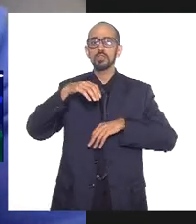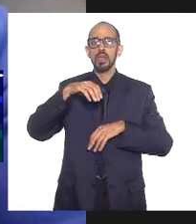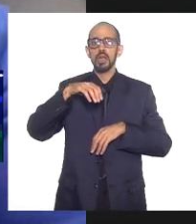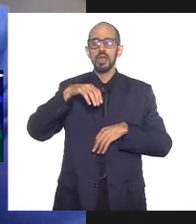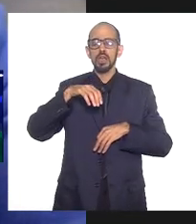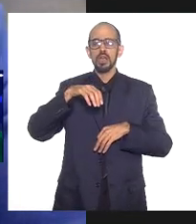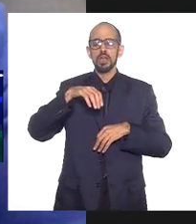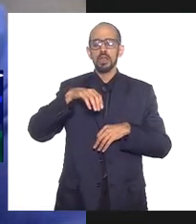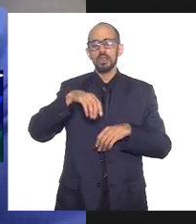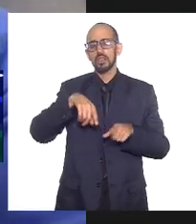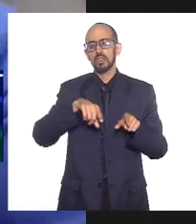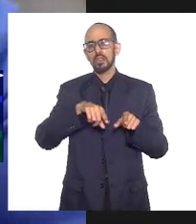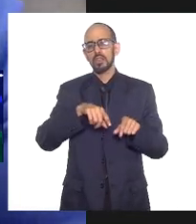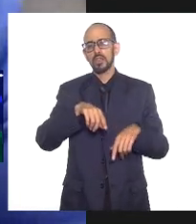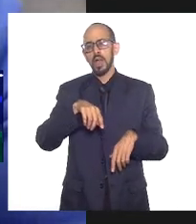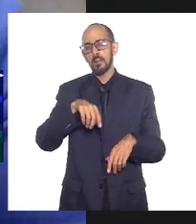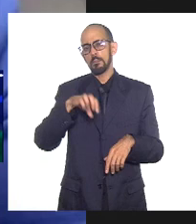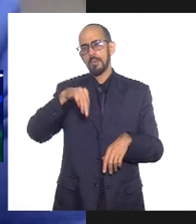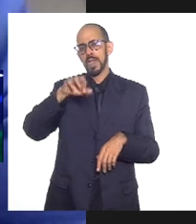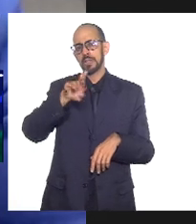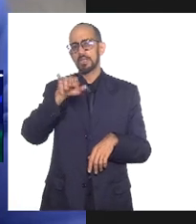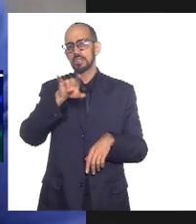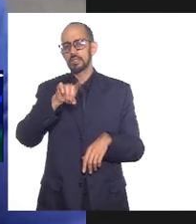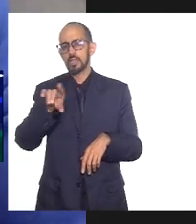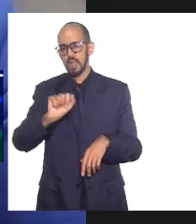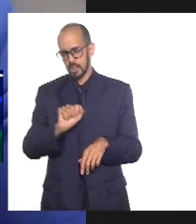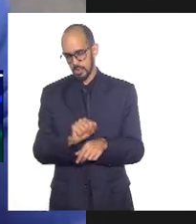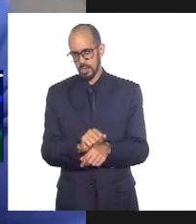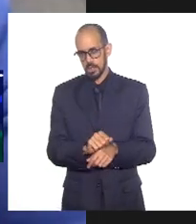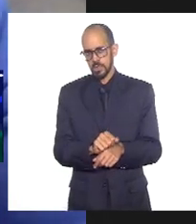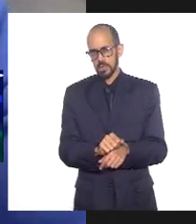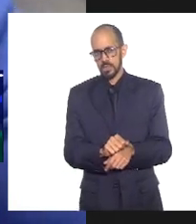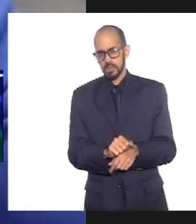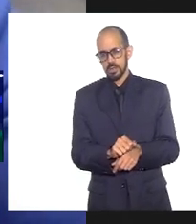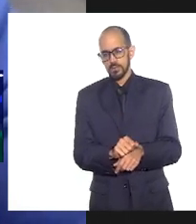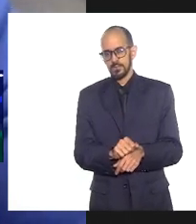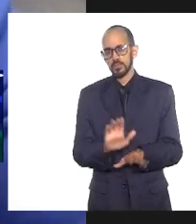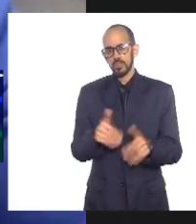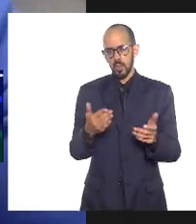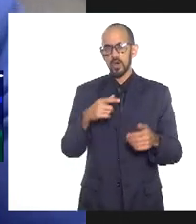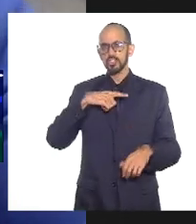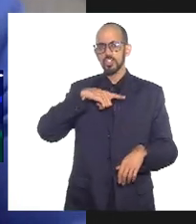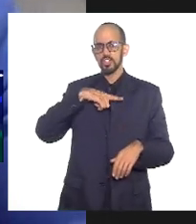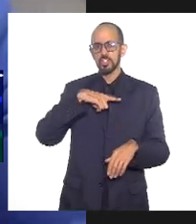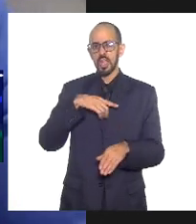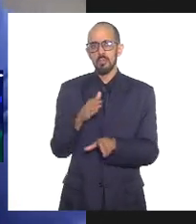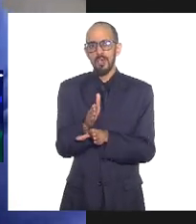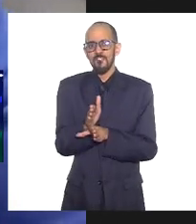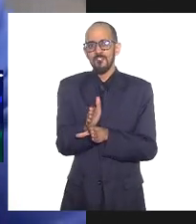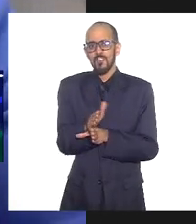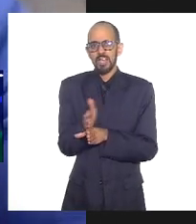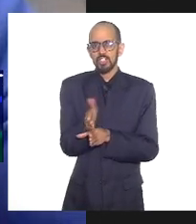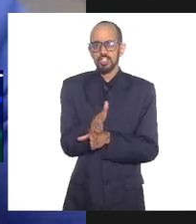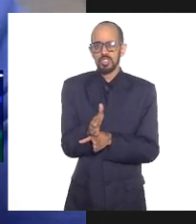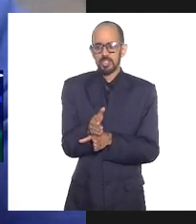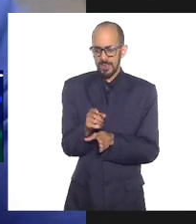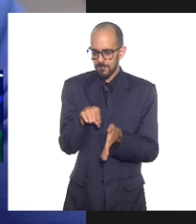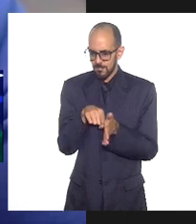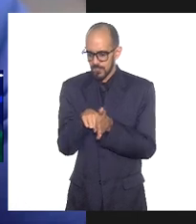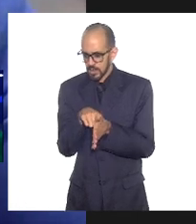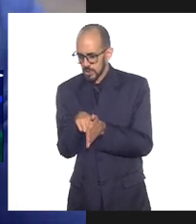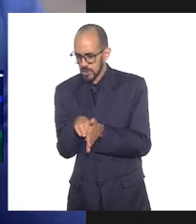desviadas da polícia. Então, a gente ainda tem uma fragilidade no processo de